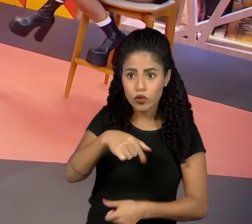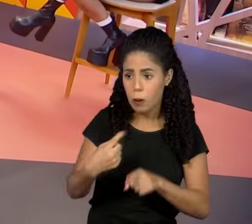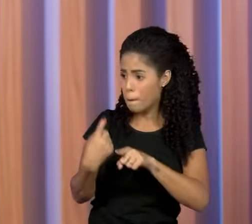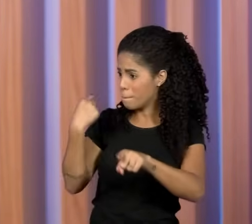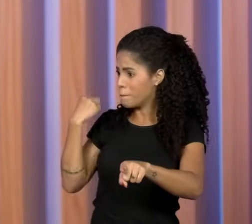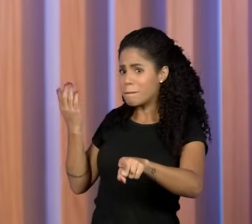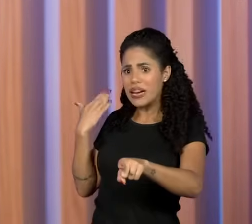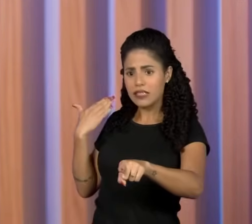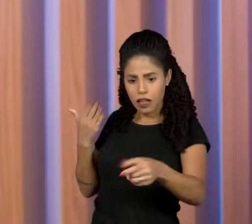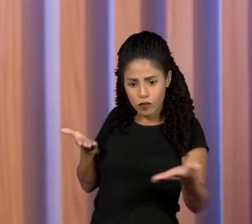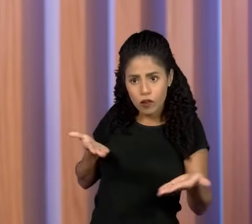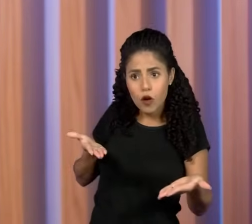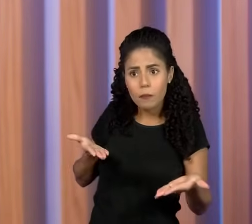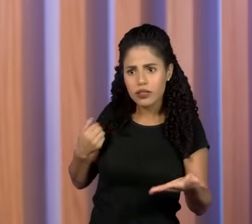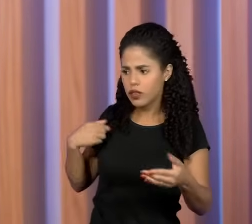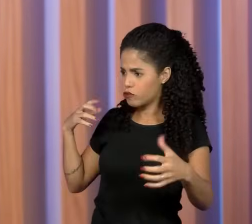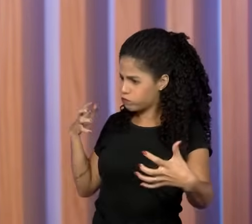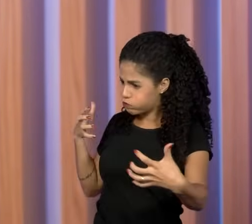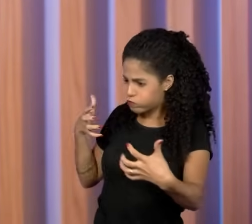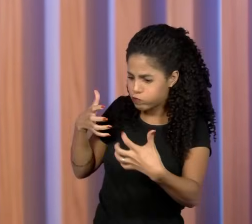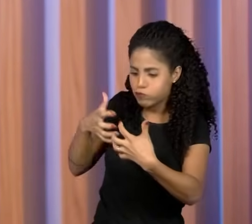e faz